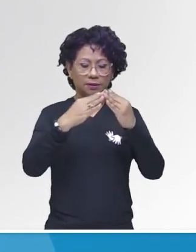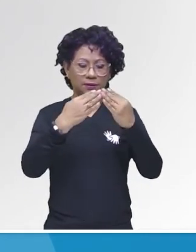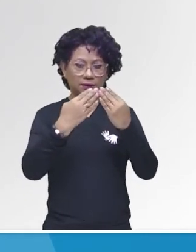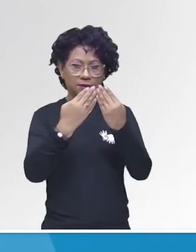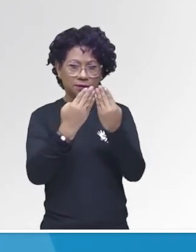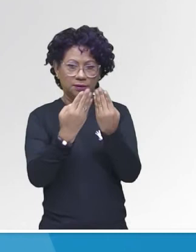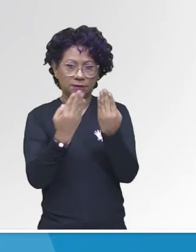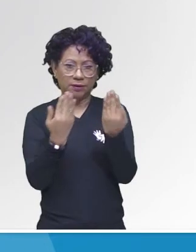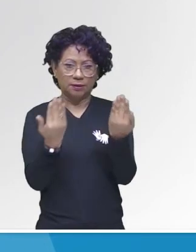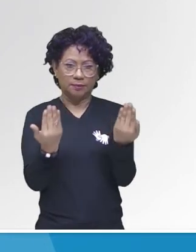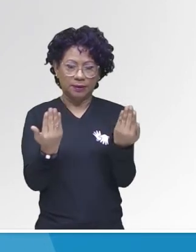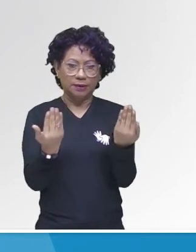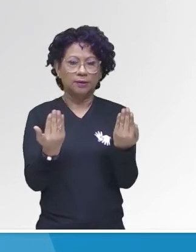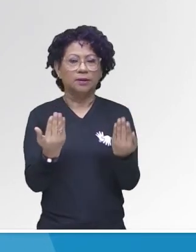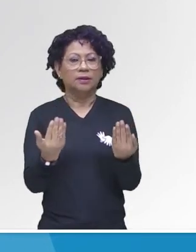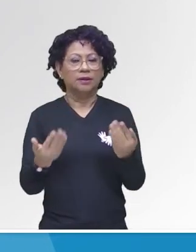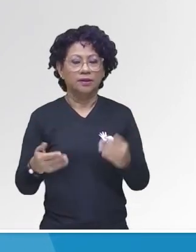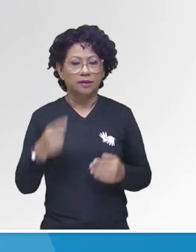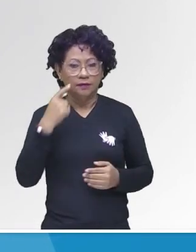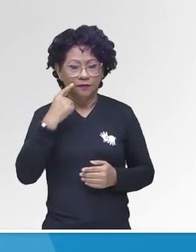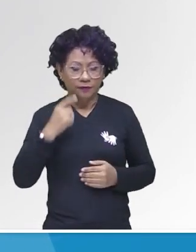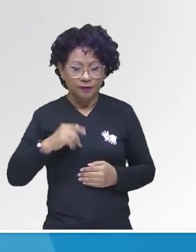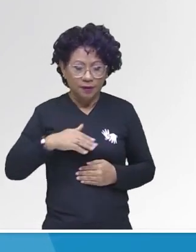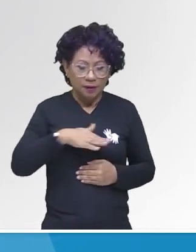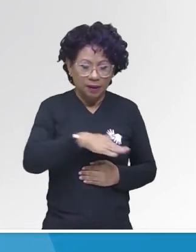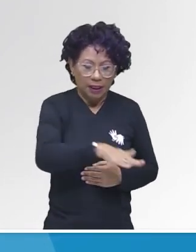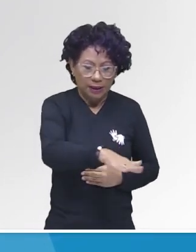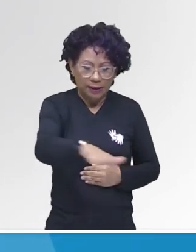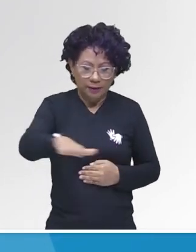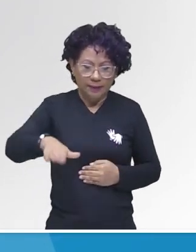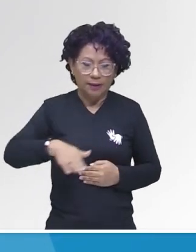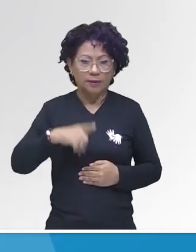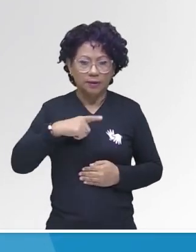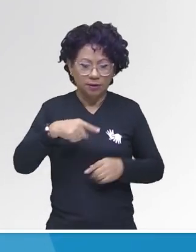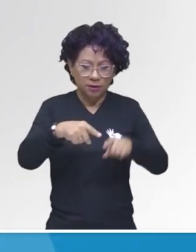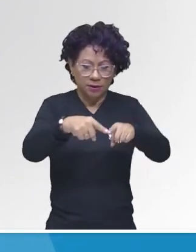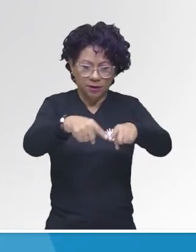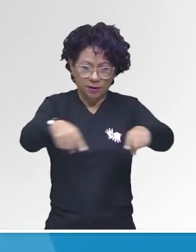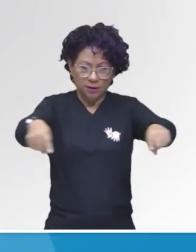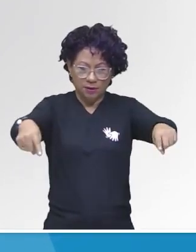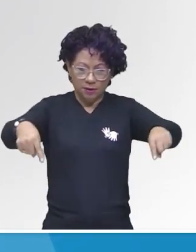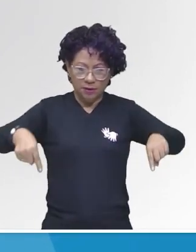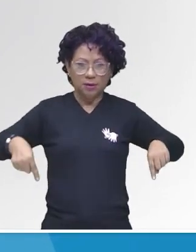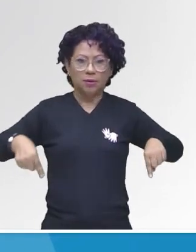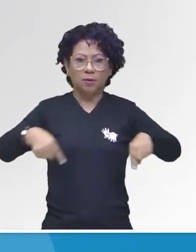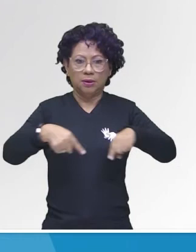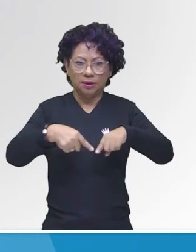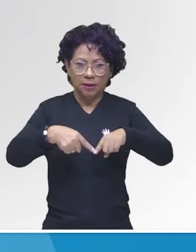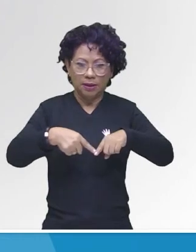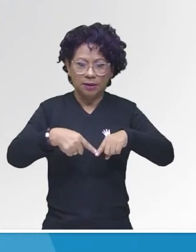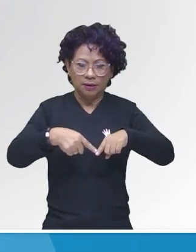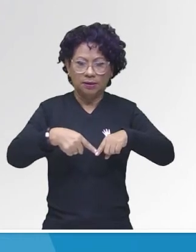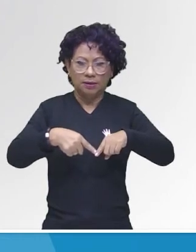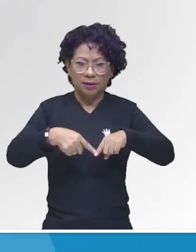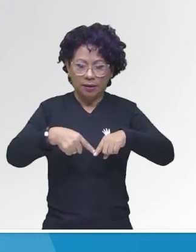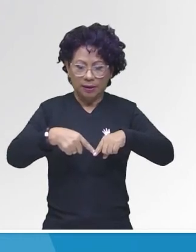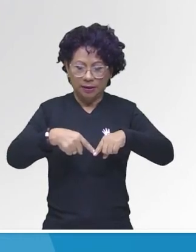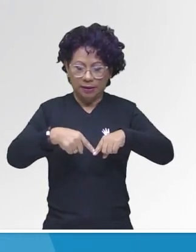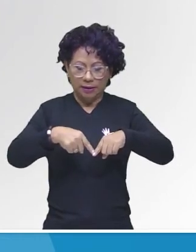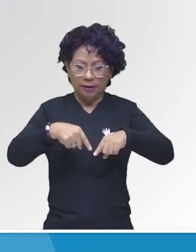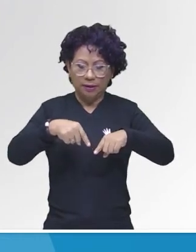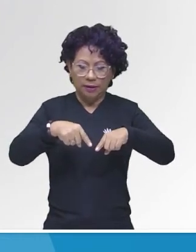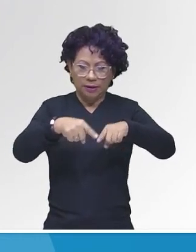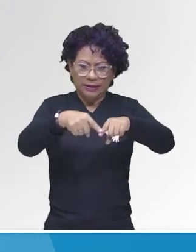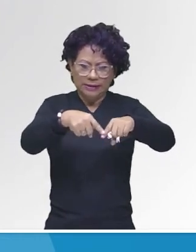quadrada. Aí, nessa ponta, eu teria uma face. Na outra, eu teria aqui